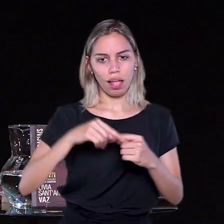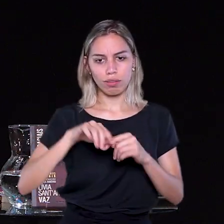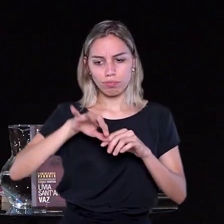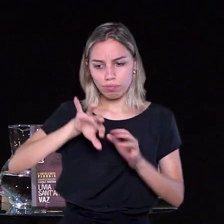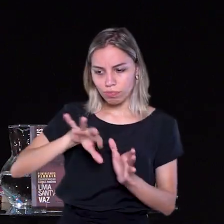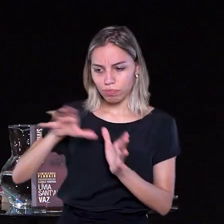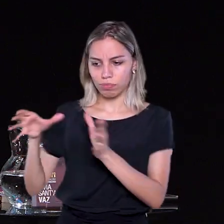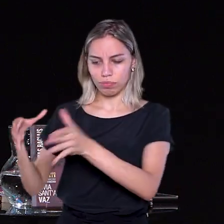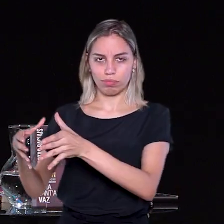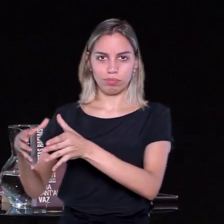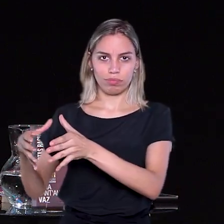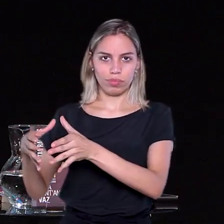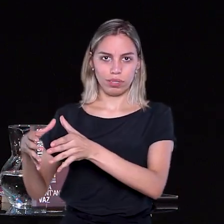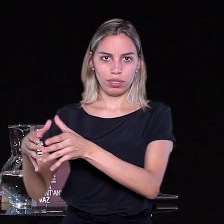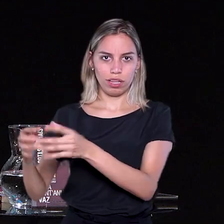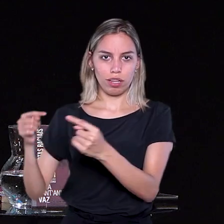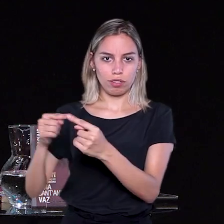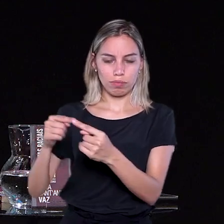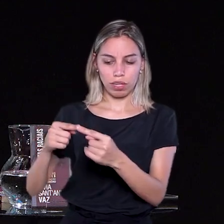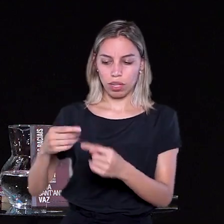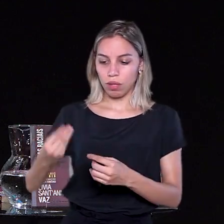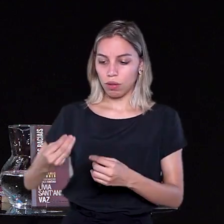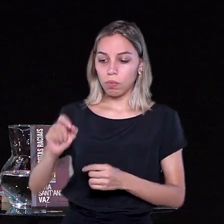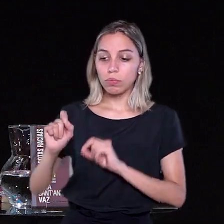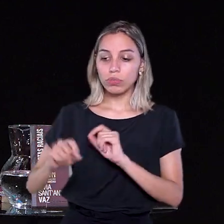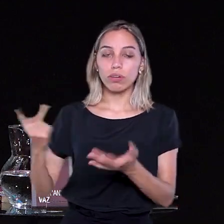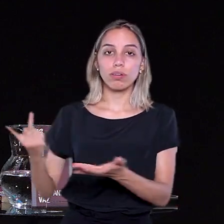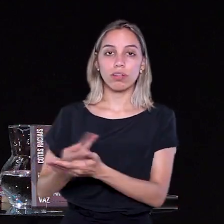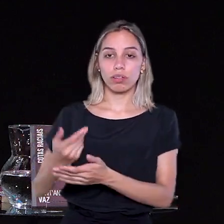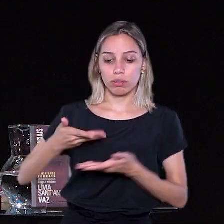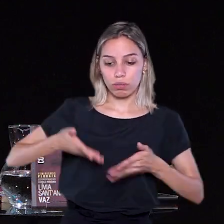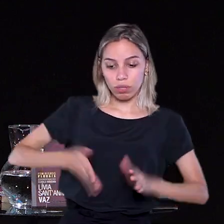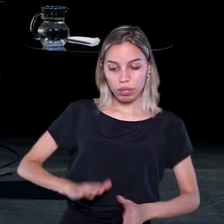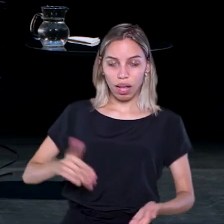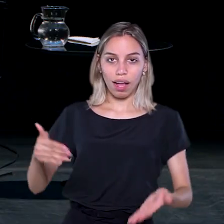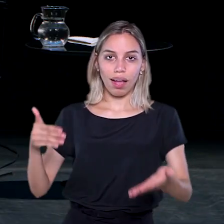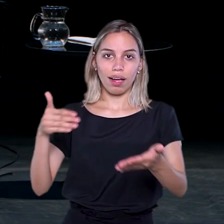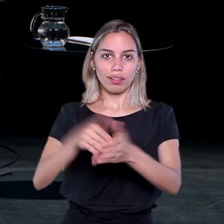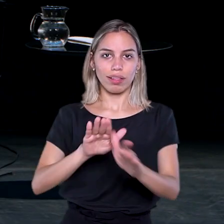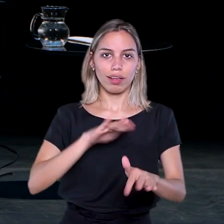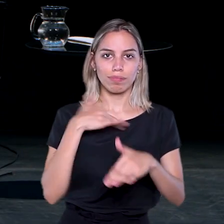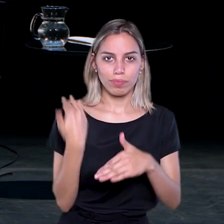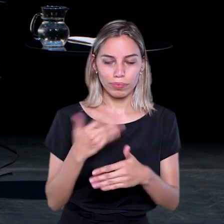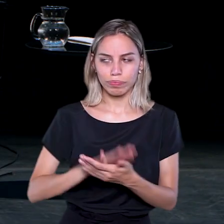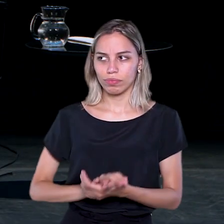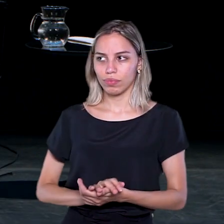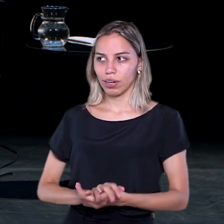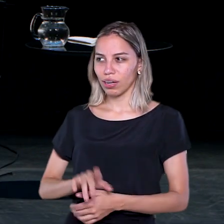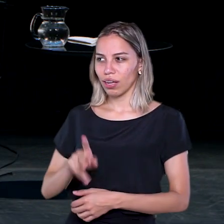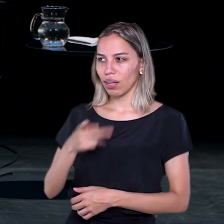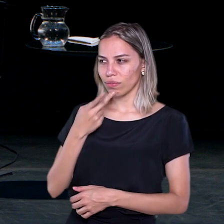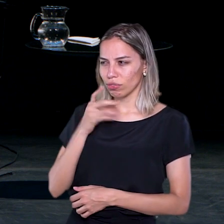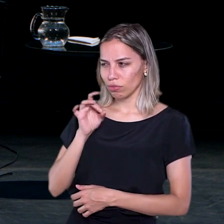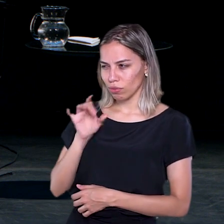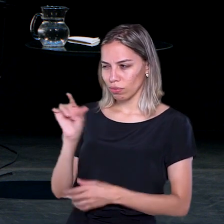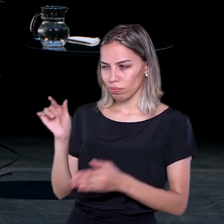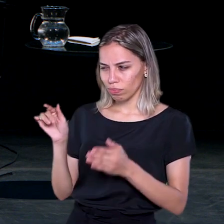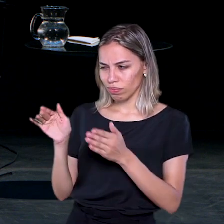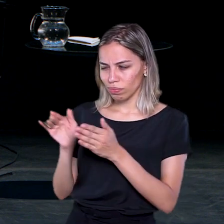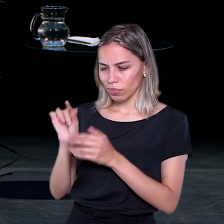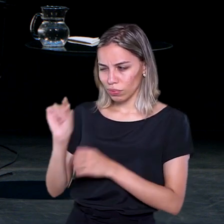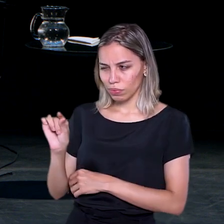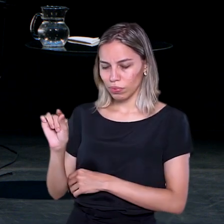não-democracia, que vai determinar nossas vidas do nascimento até a morte, Afonso. Eu estou achando legal, estou dando só uma devagada,